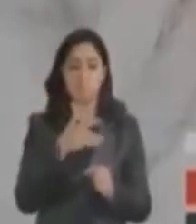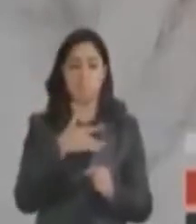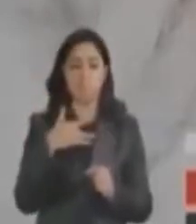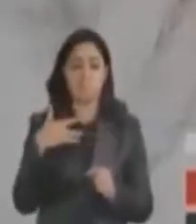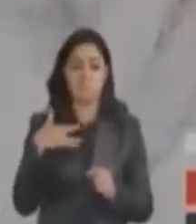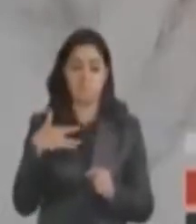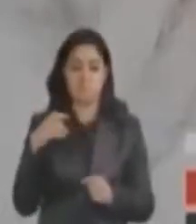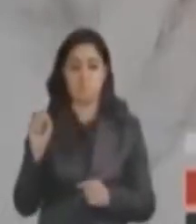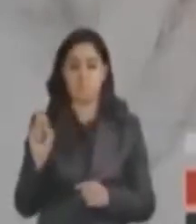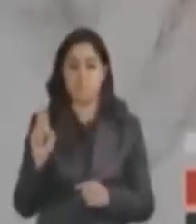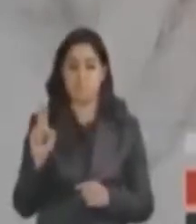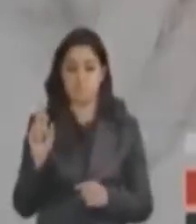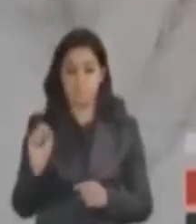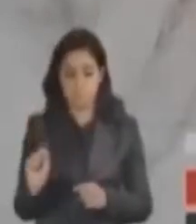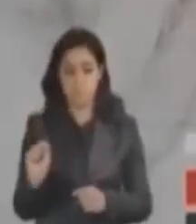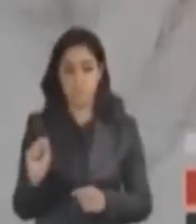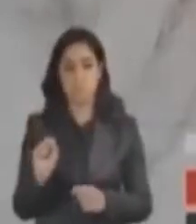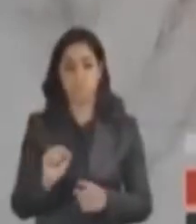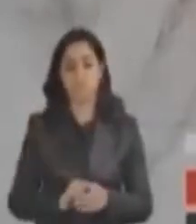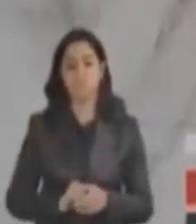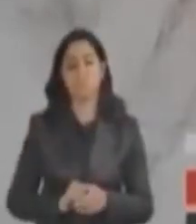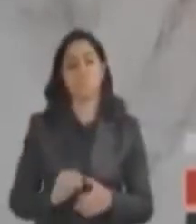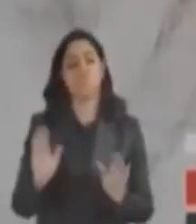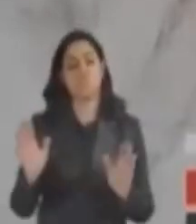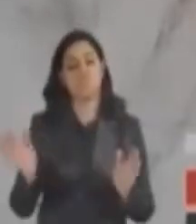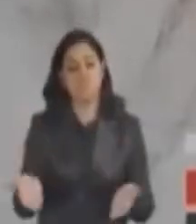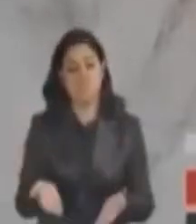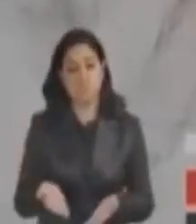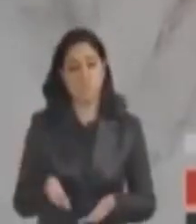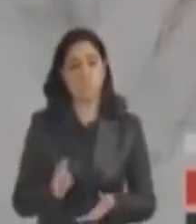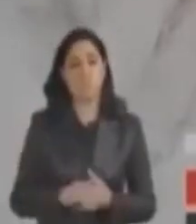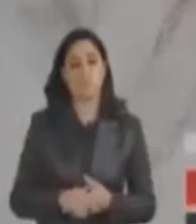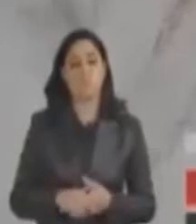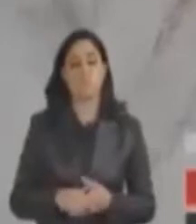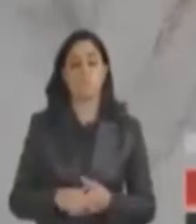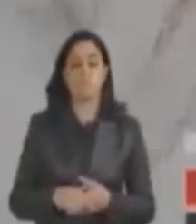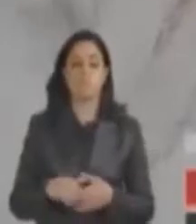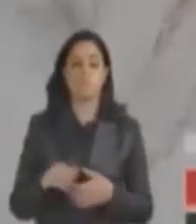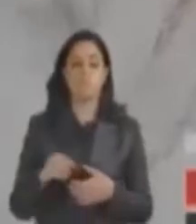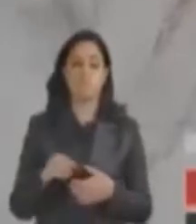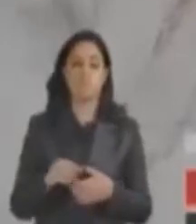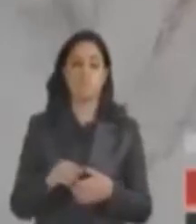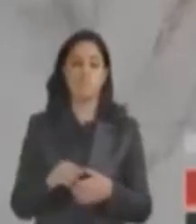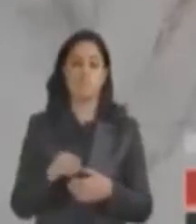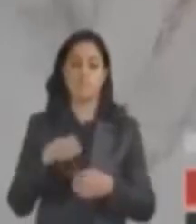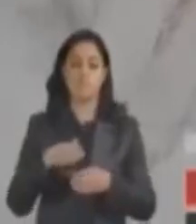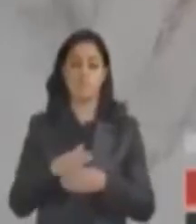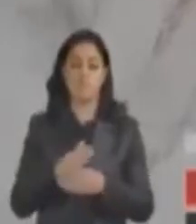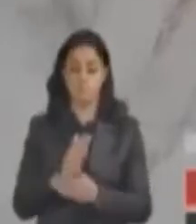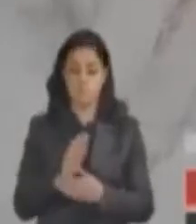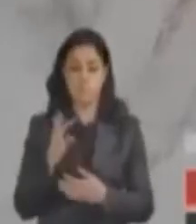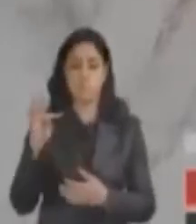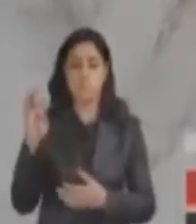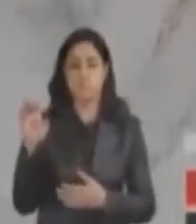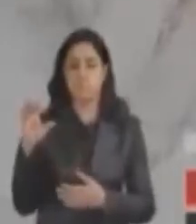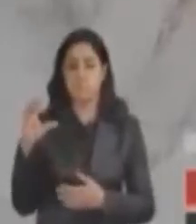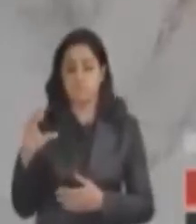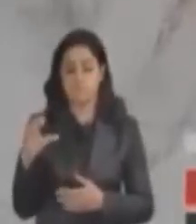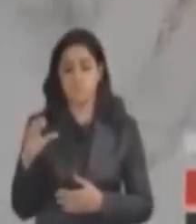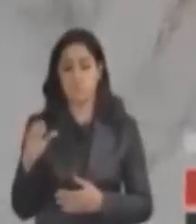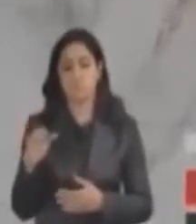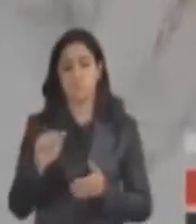subfinanciado e agora com a pec da morte a aprovação da pec que congelou os gastos sociais